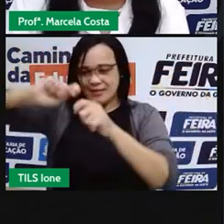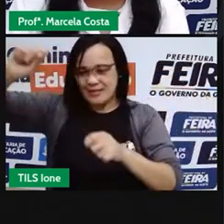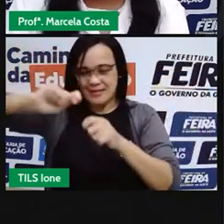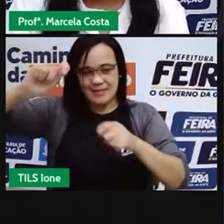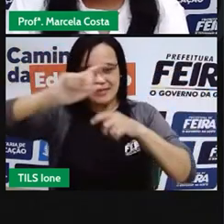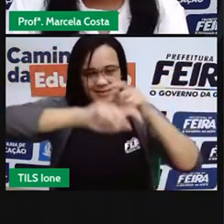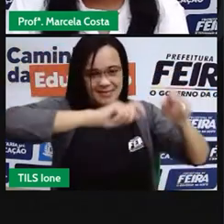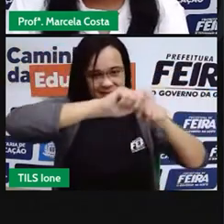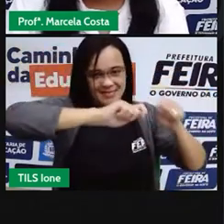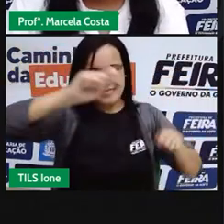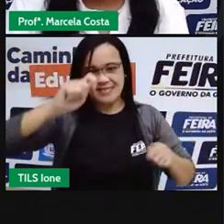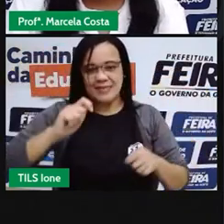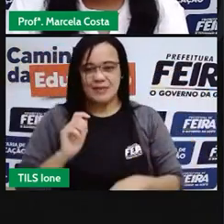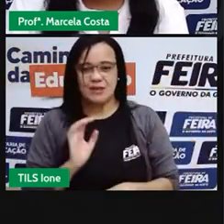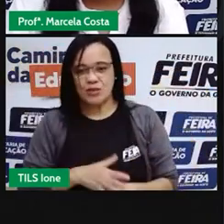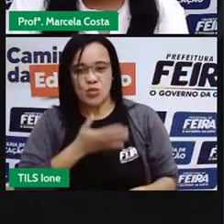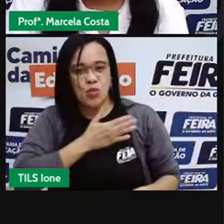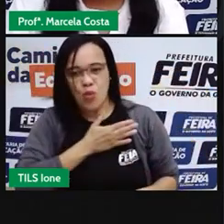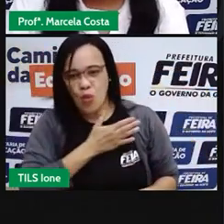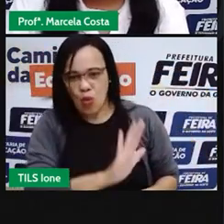prendem dentro de uma garrafa.